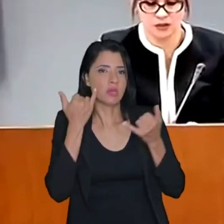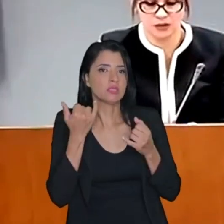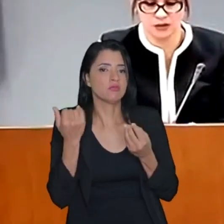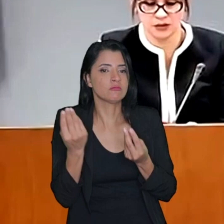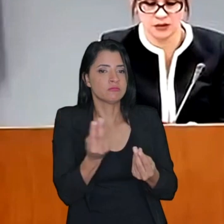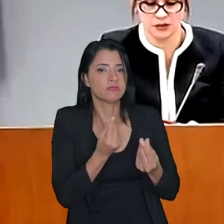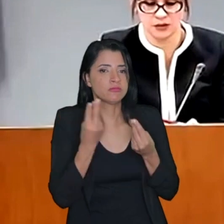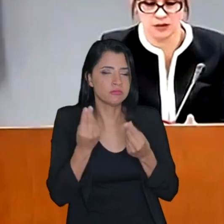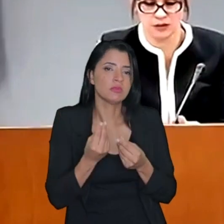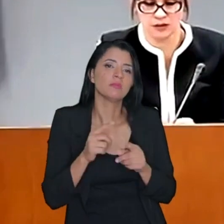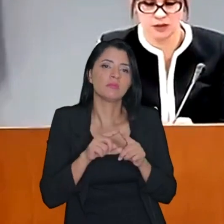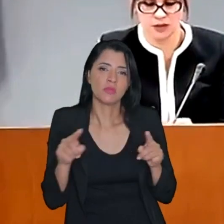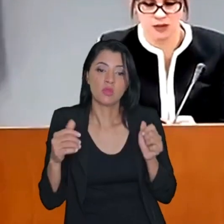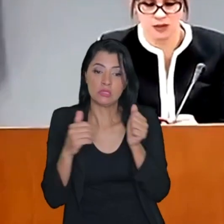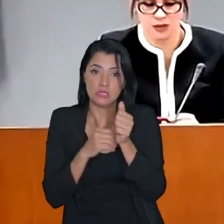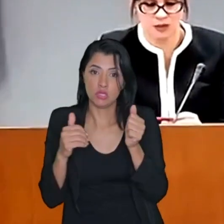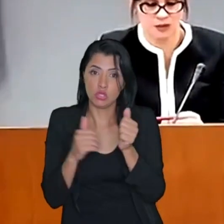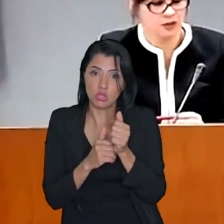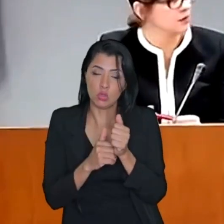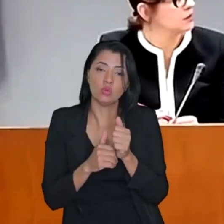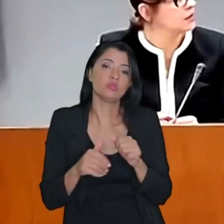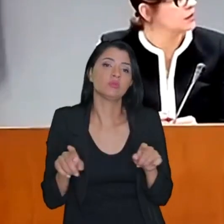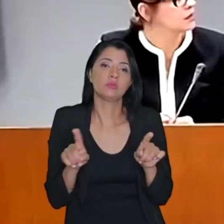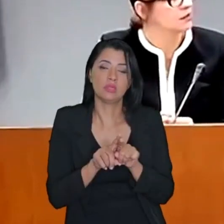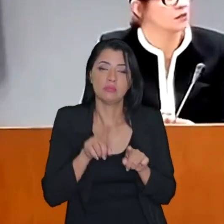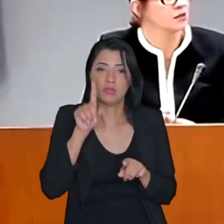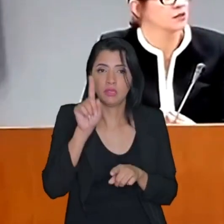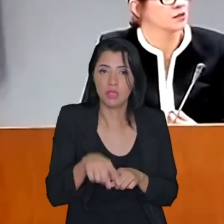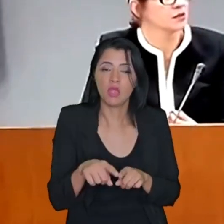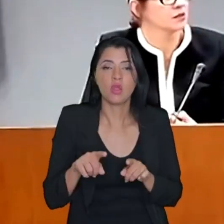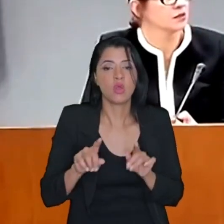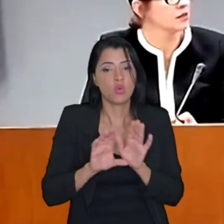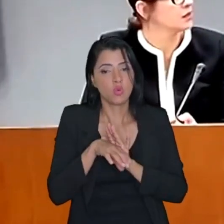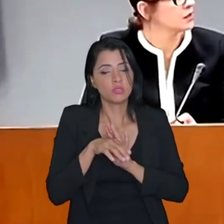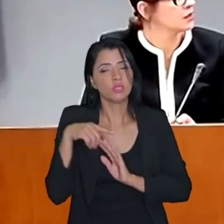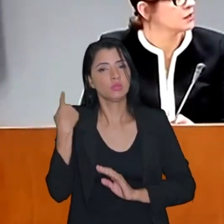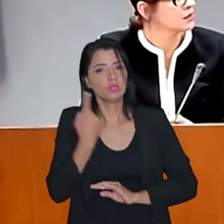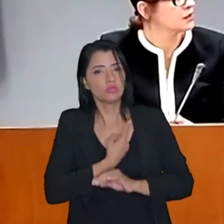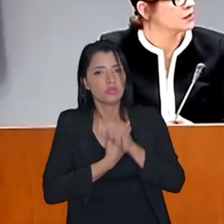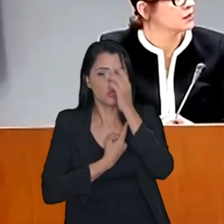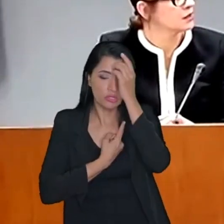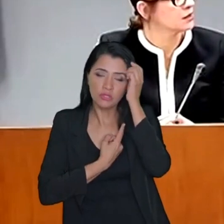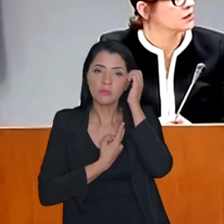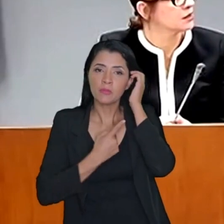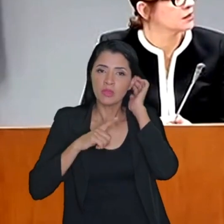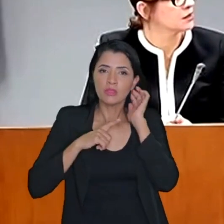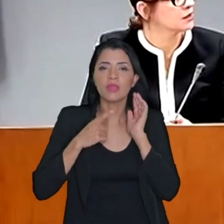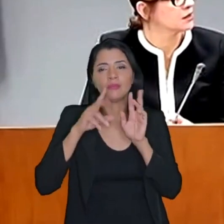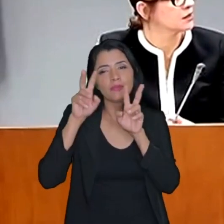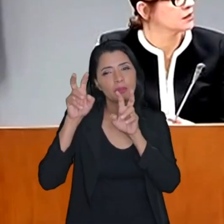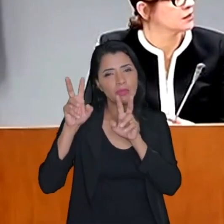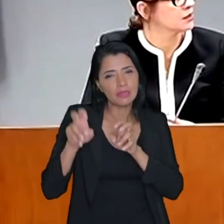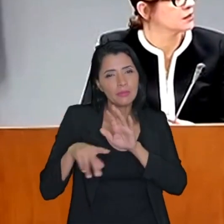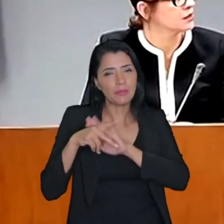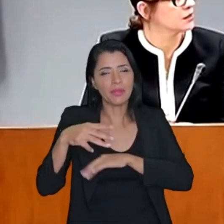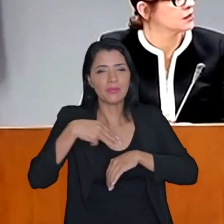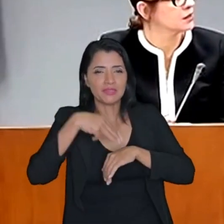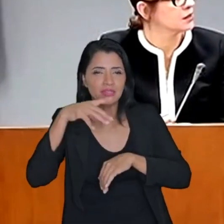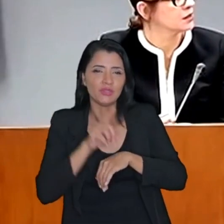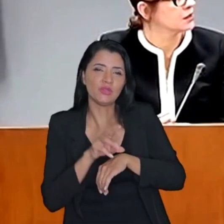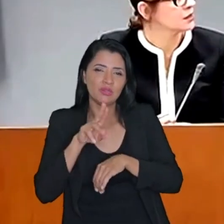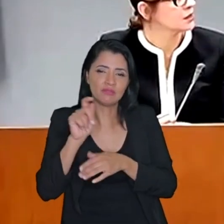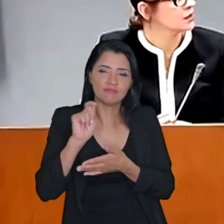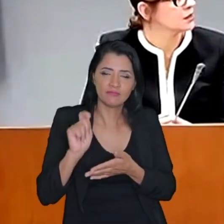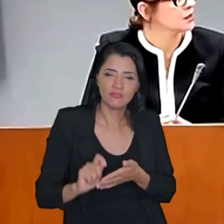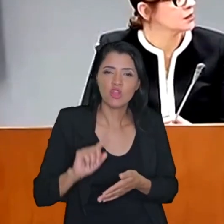então, além de eventualmente sigiloso, também esse é um conceito que a gente tem tanto tema para os mestrandos e doutorandos da